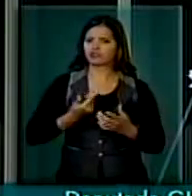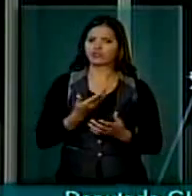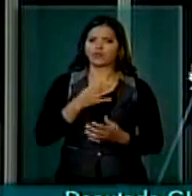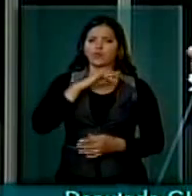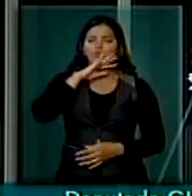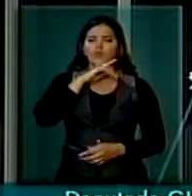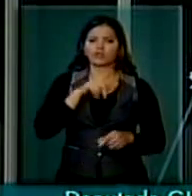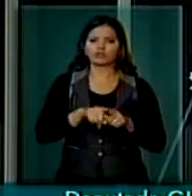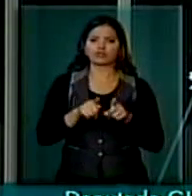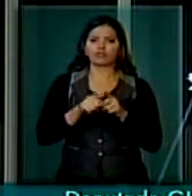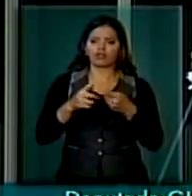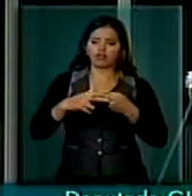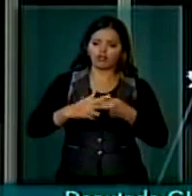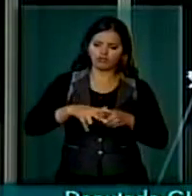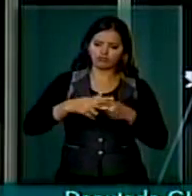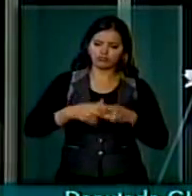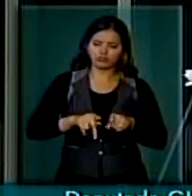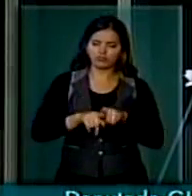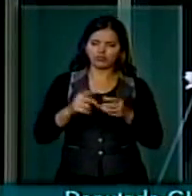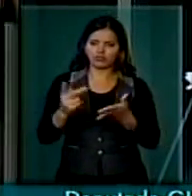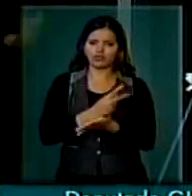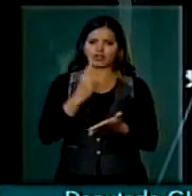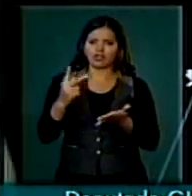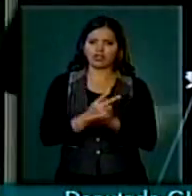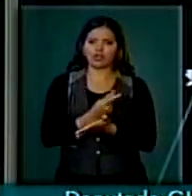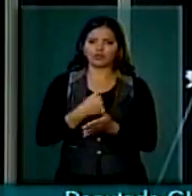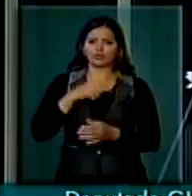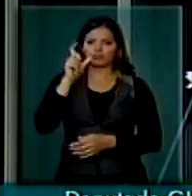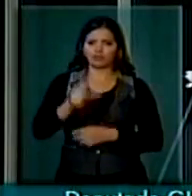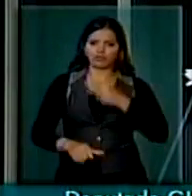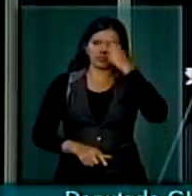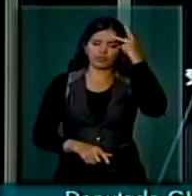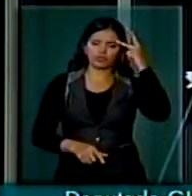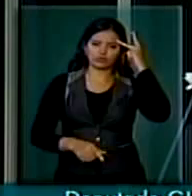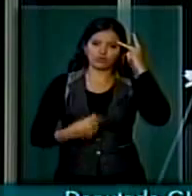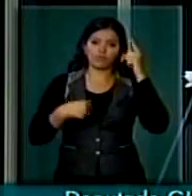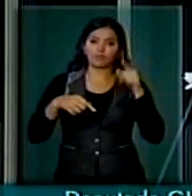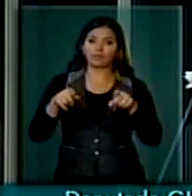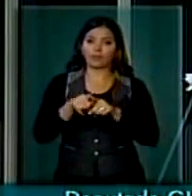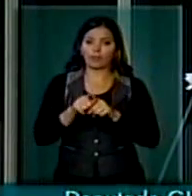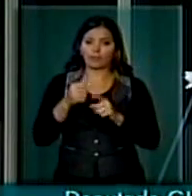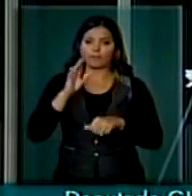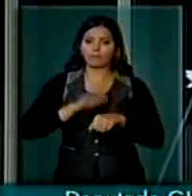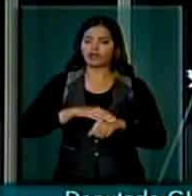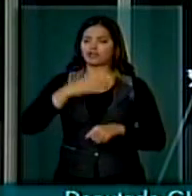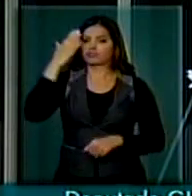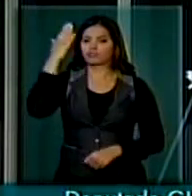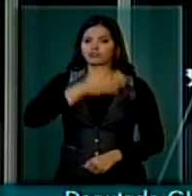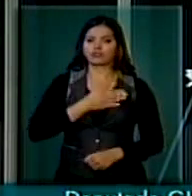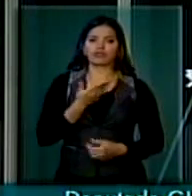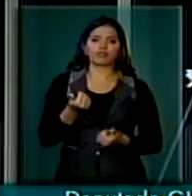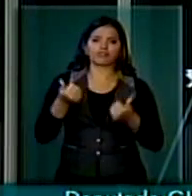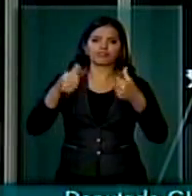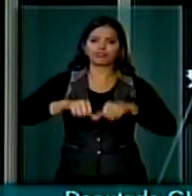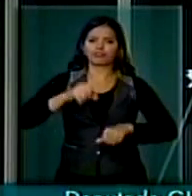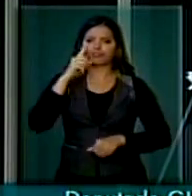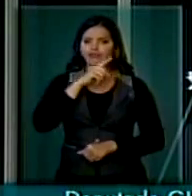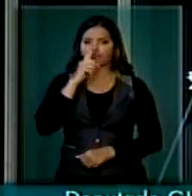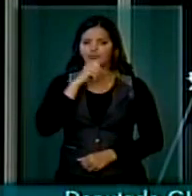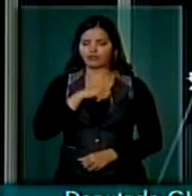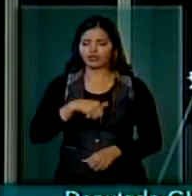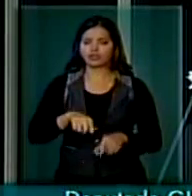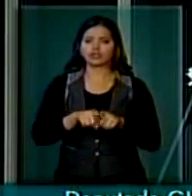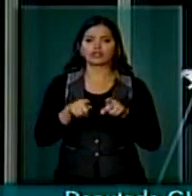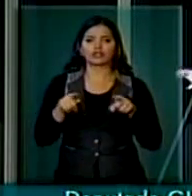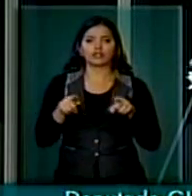investimentos, além de erros operacionais, conspiraram para produzir a mais séria falha do sistema de geração e distribuição de energia